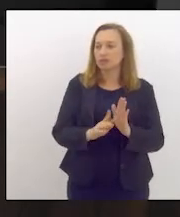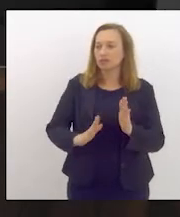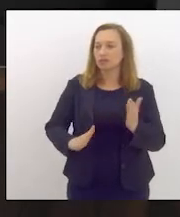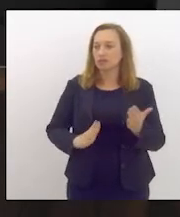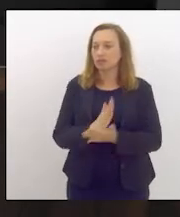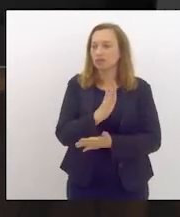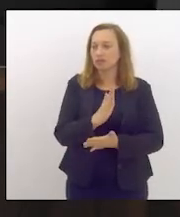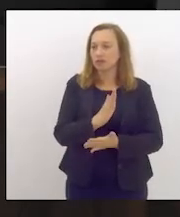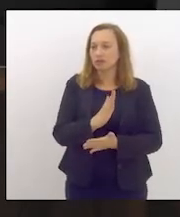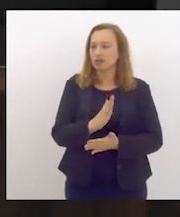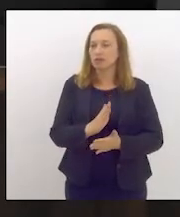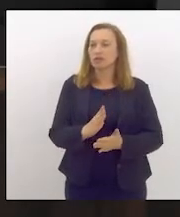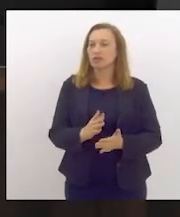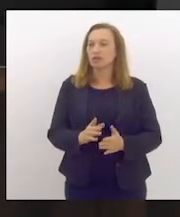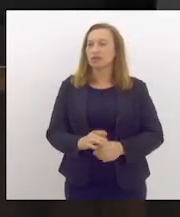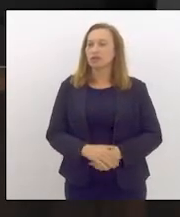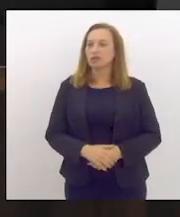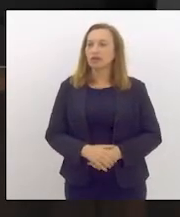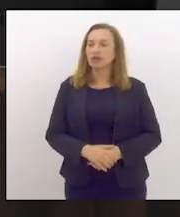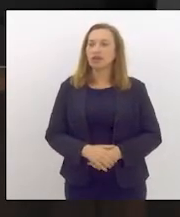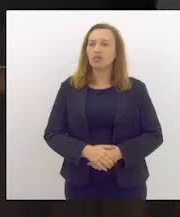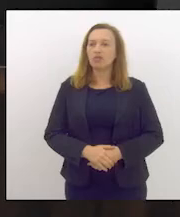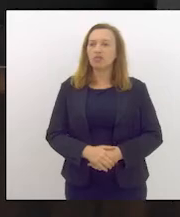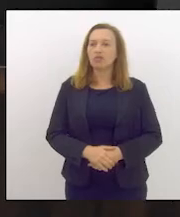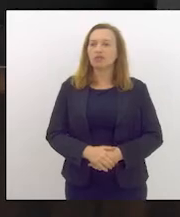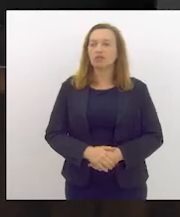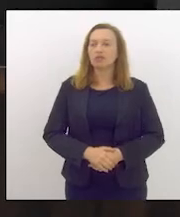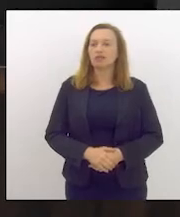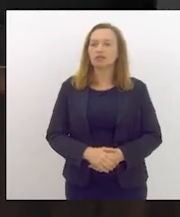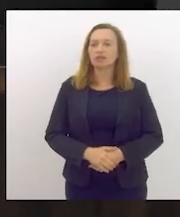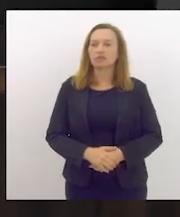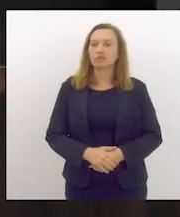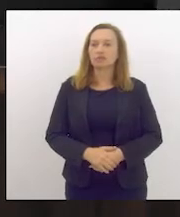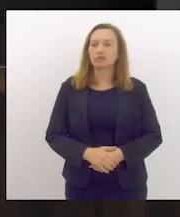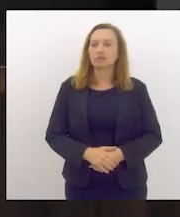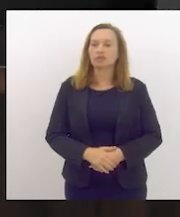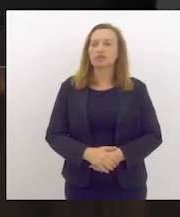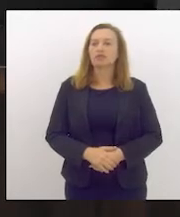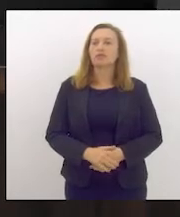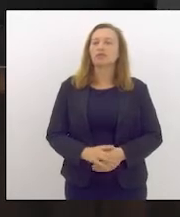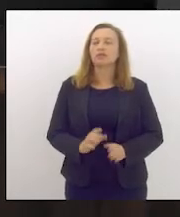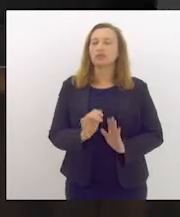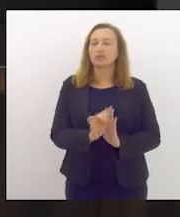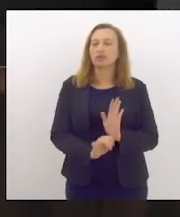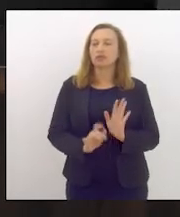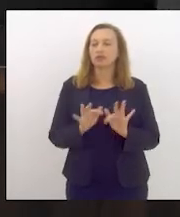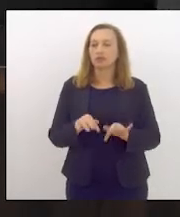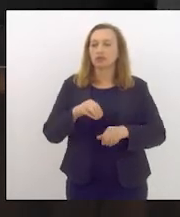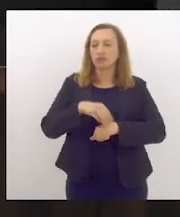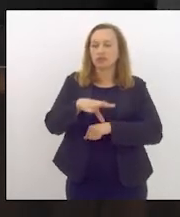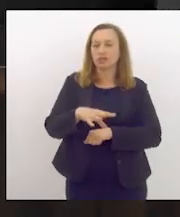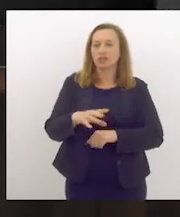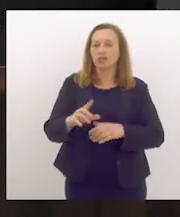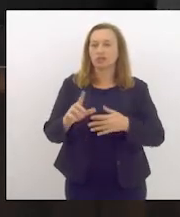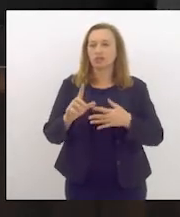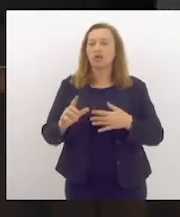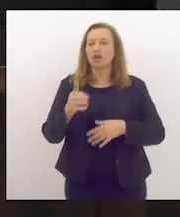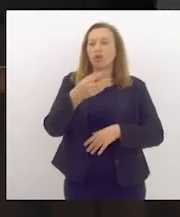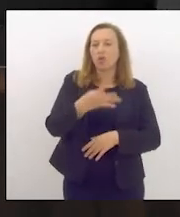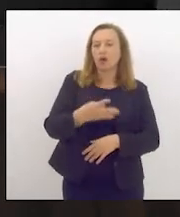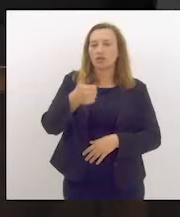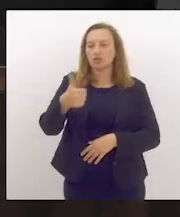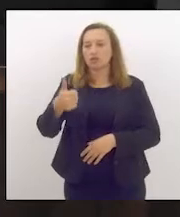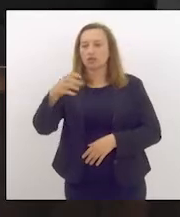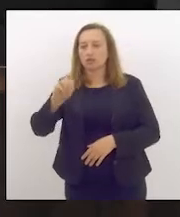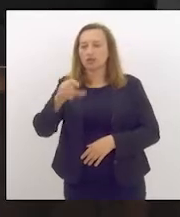que aprovam permaneçam Como estão aprovado vai à promulgação redação final indicação Legislativa 410 de